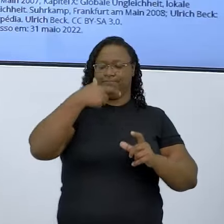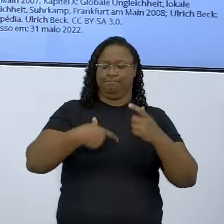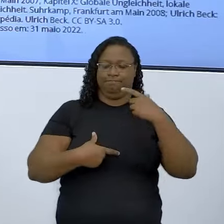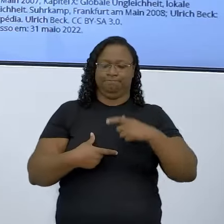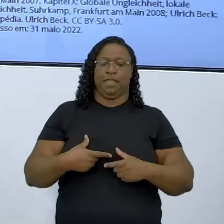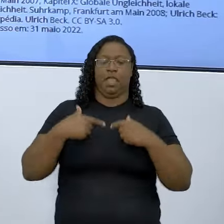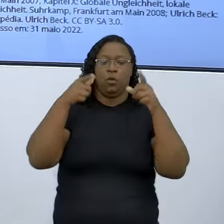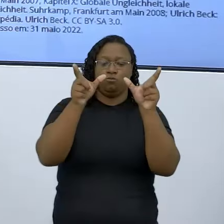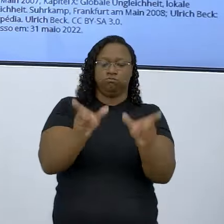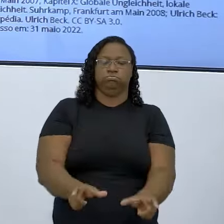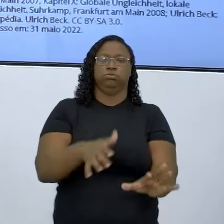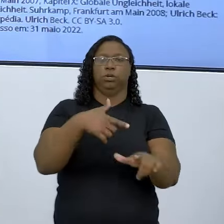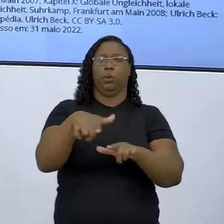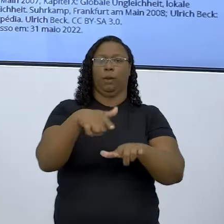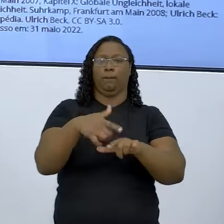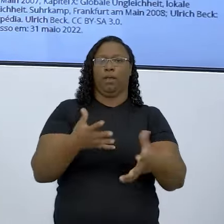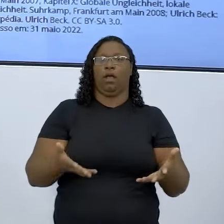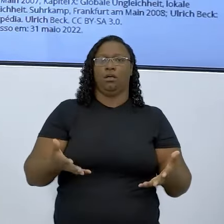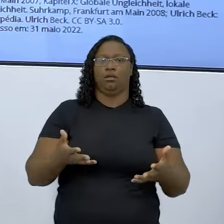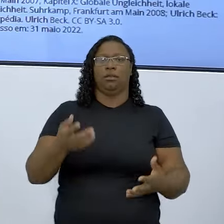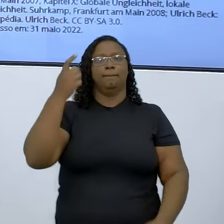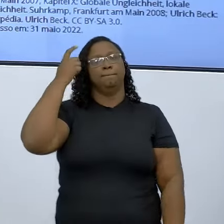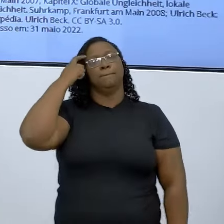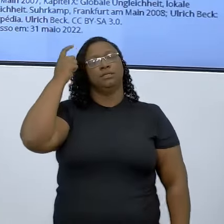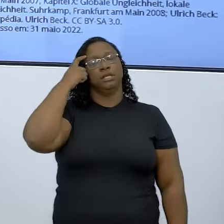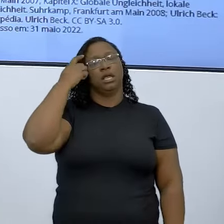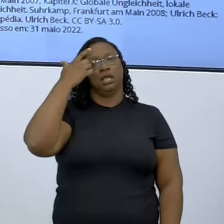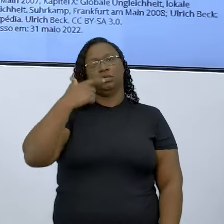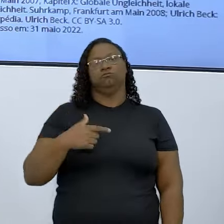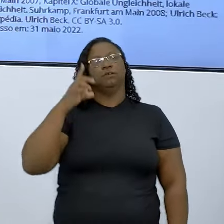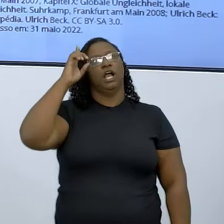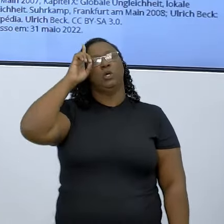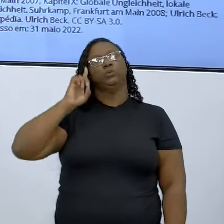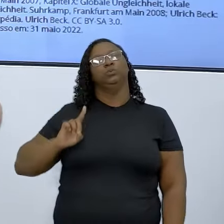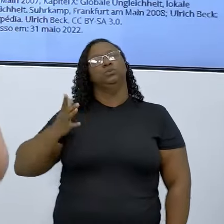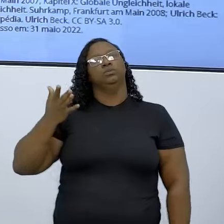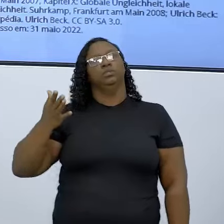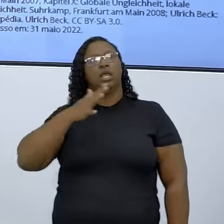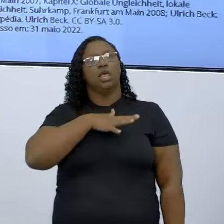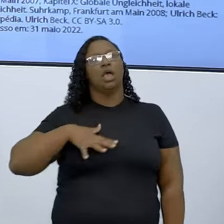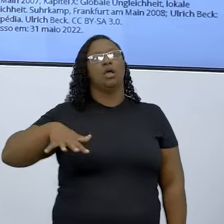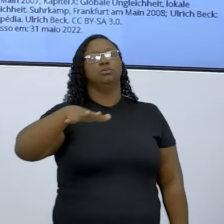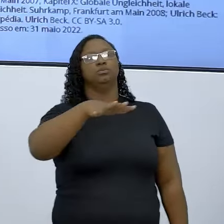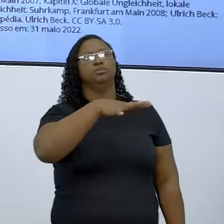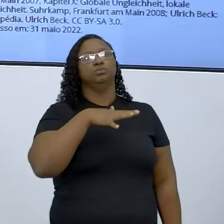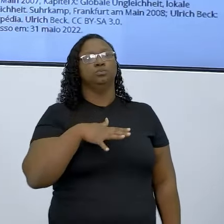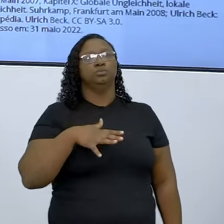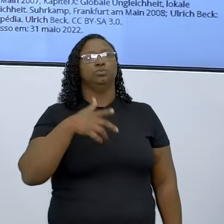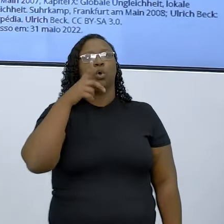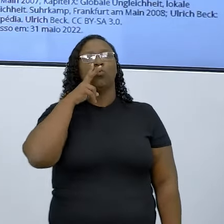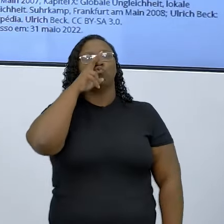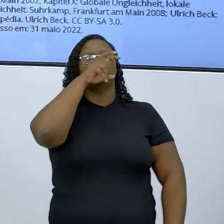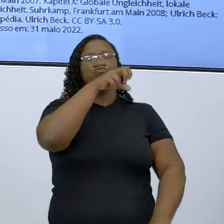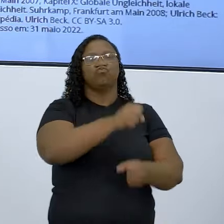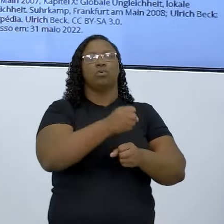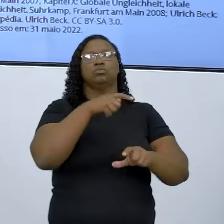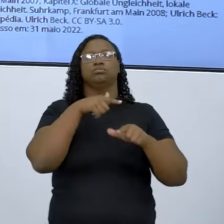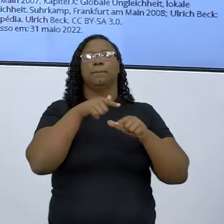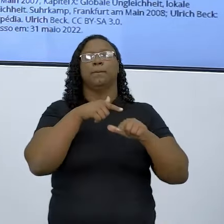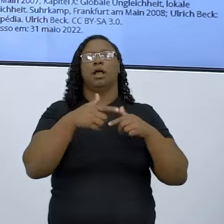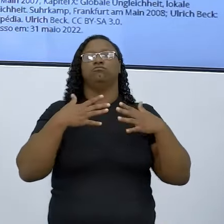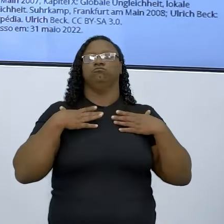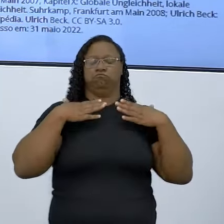mercadológica de que eu apenas tenho validade e direito a ter acesso às coisas enquanto eu vendo a minha força de trabalho,